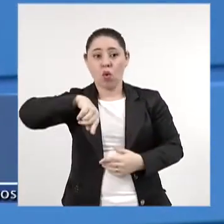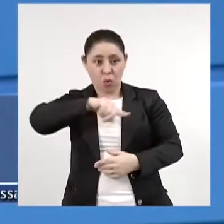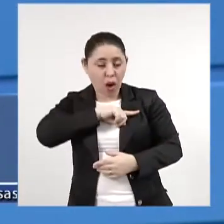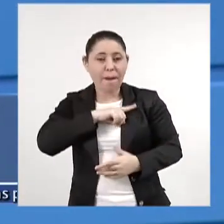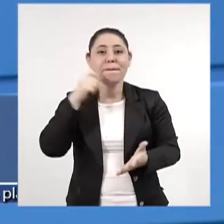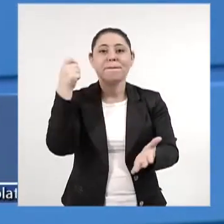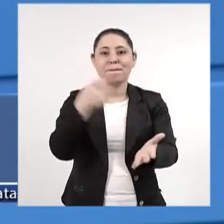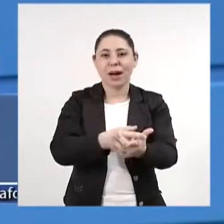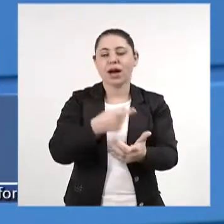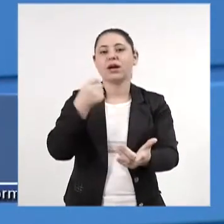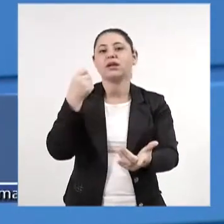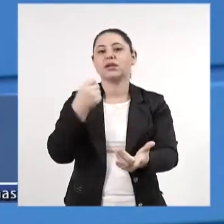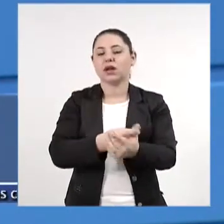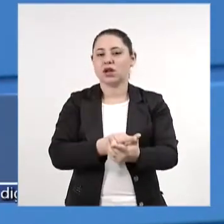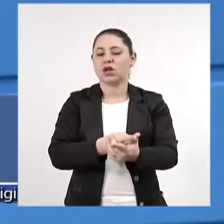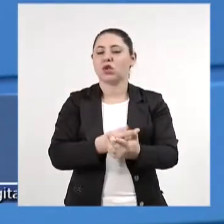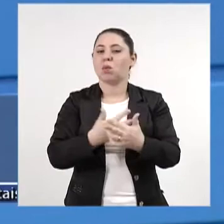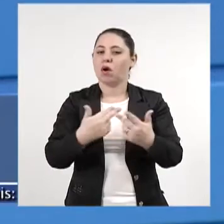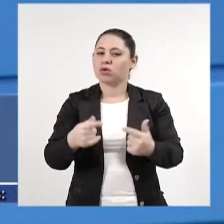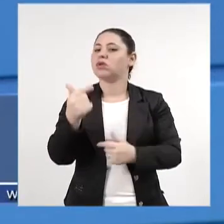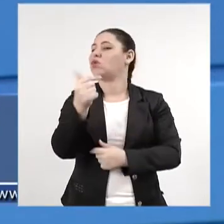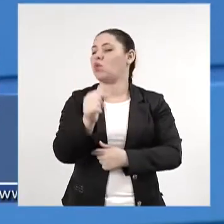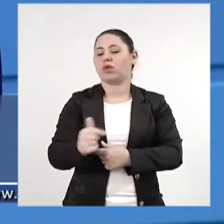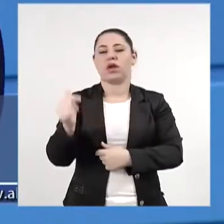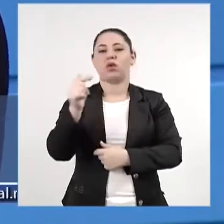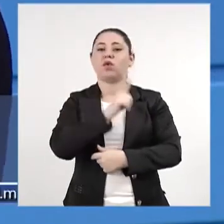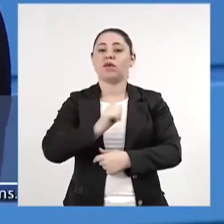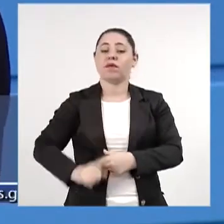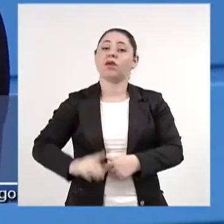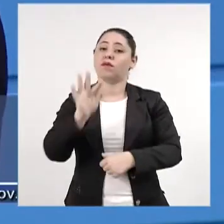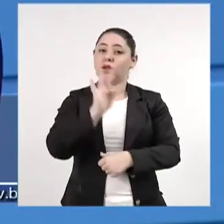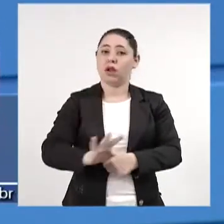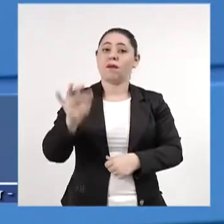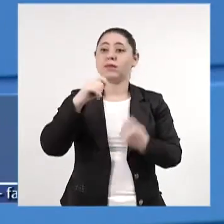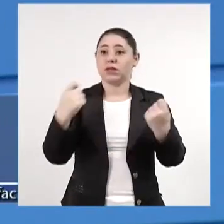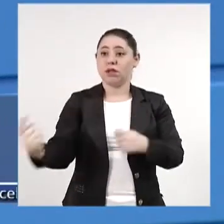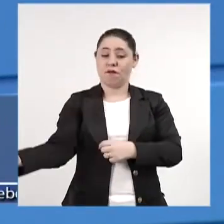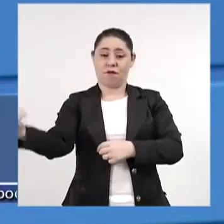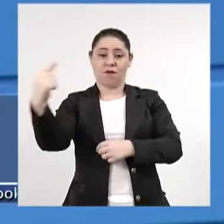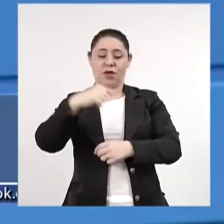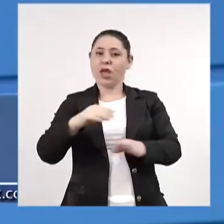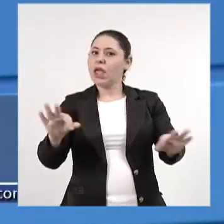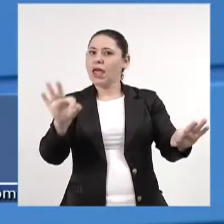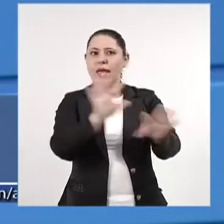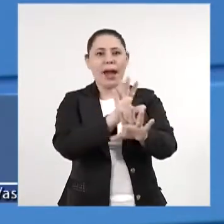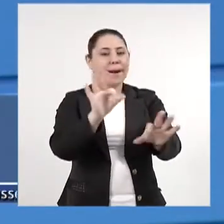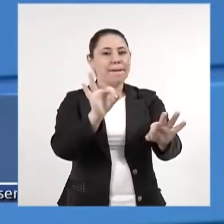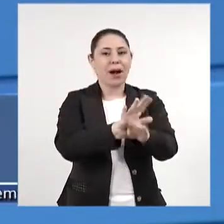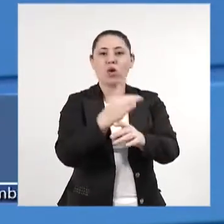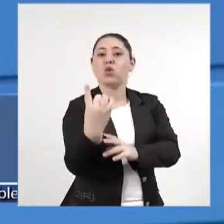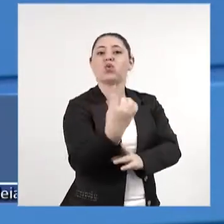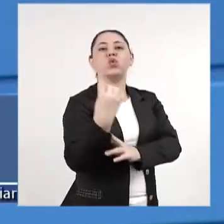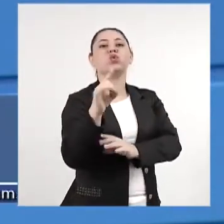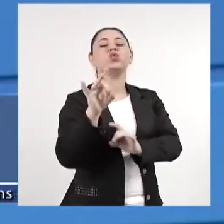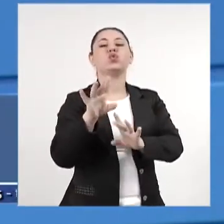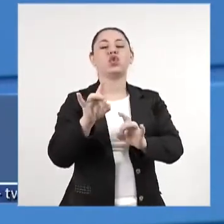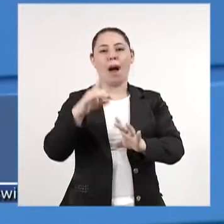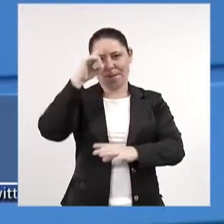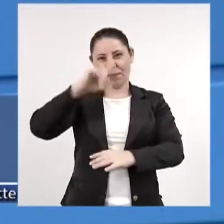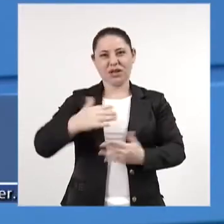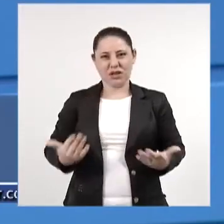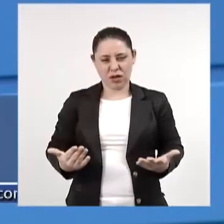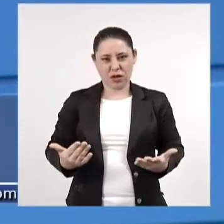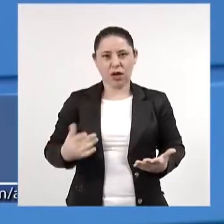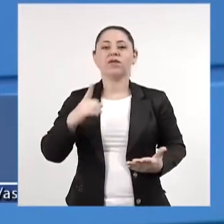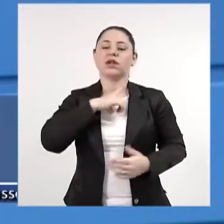preço, tá, de uma coisa que na verdade não existe. Então o governo federal tem que vir e quebrar esse monopólio da Petrobras, e eu tenho certeza que nós vamos ter